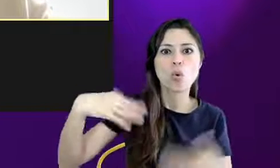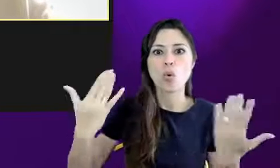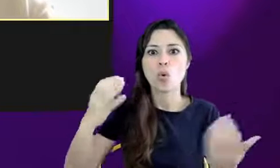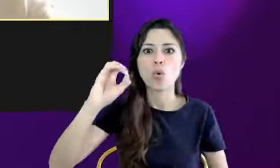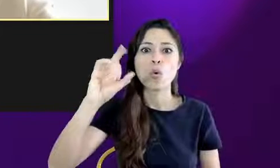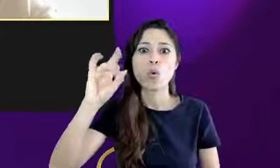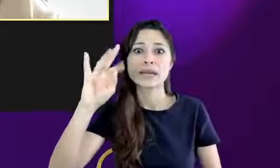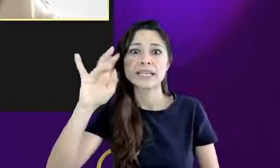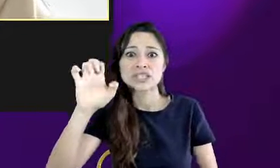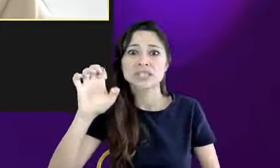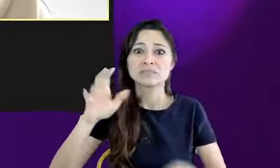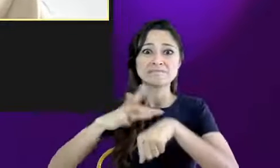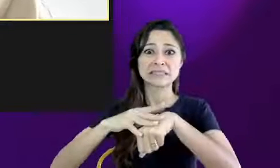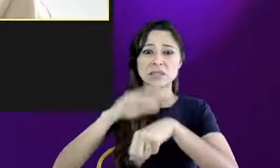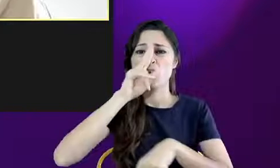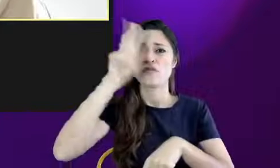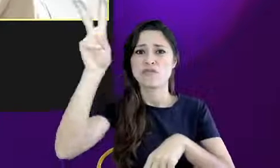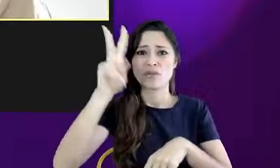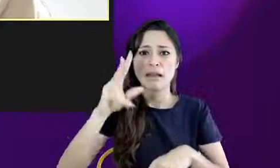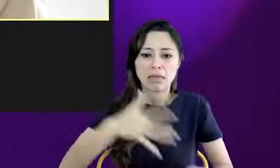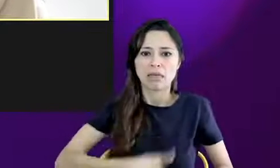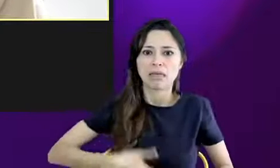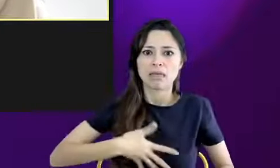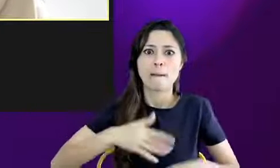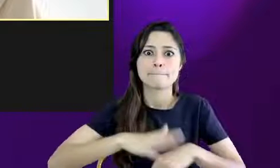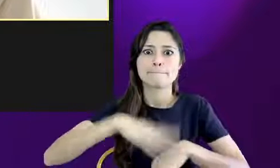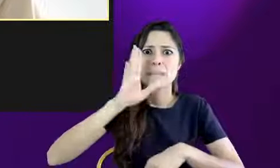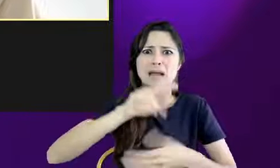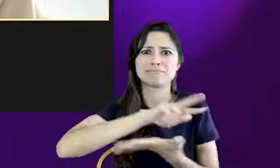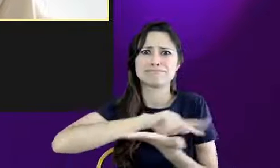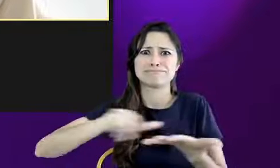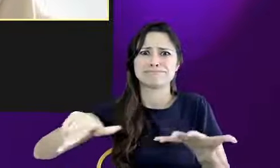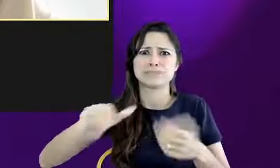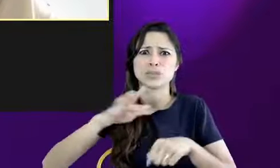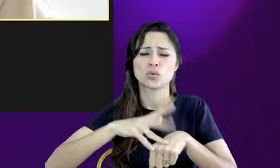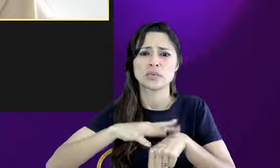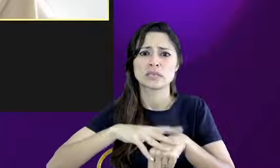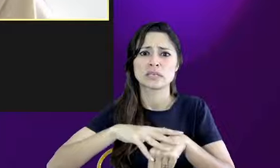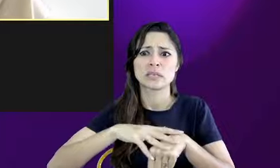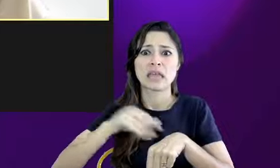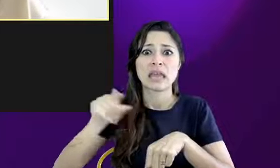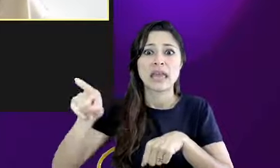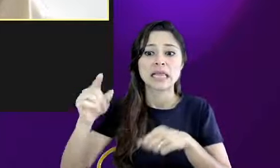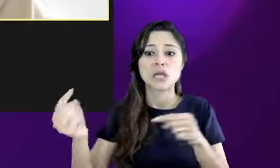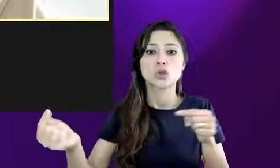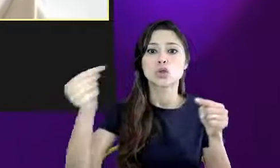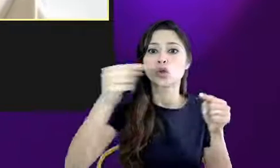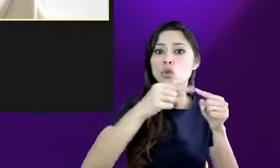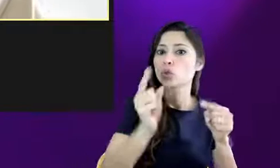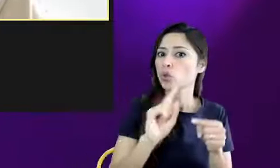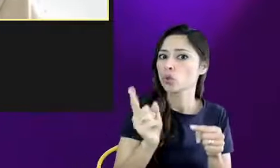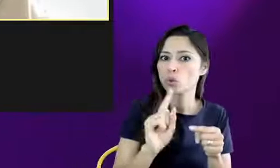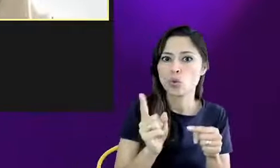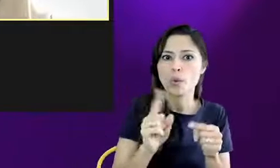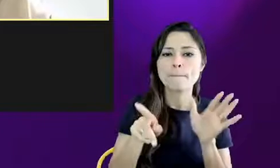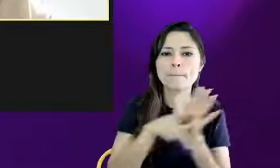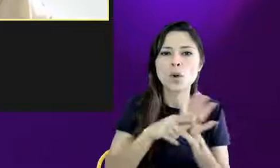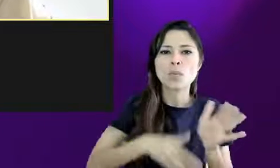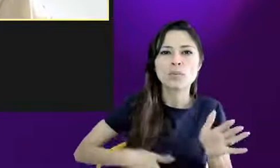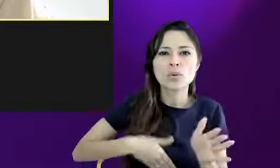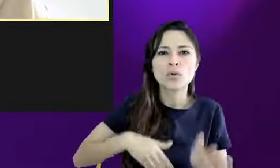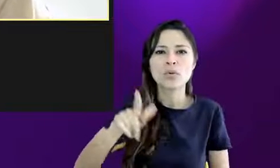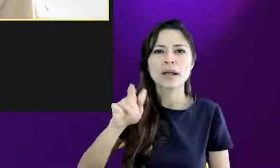ulcerativa com manifestações extraintestinais e que essas manifestações elas não estão relacionadas à atividade intestinal,